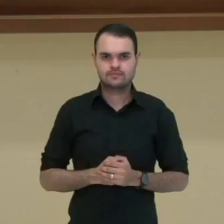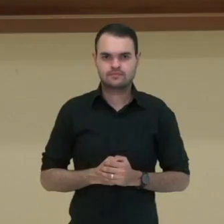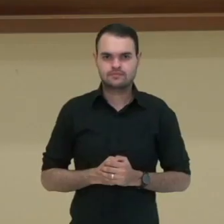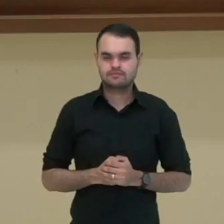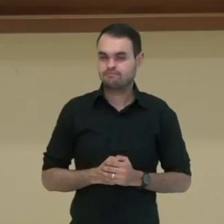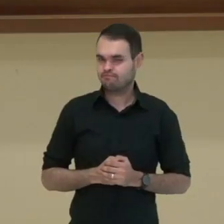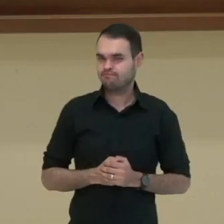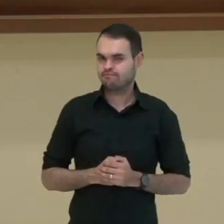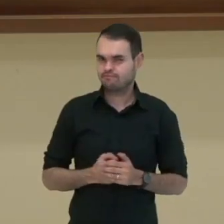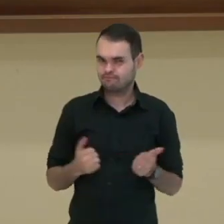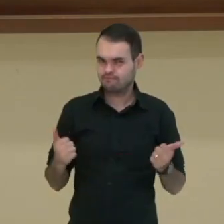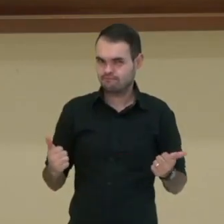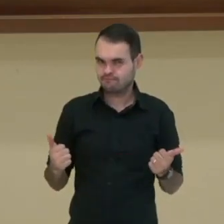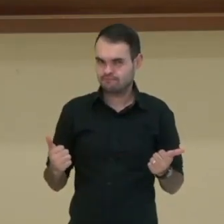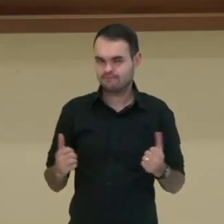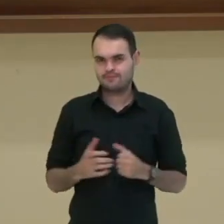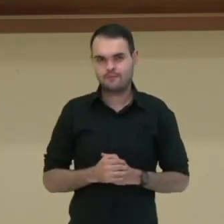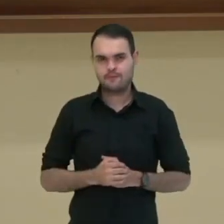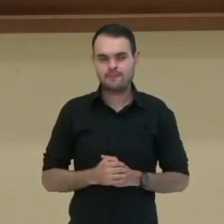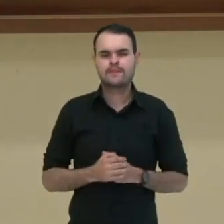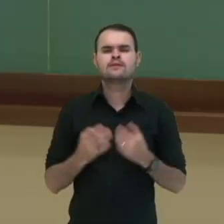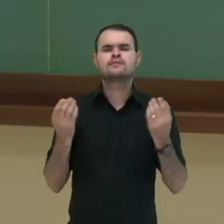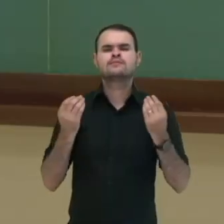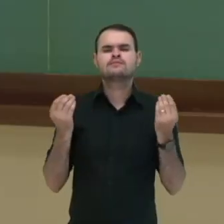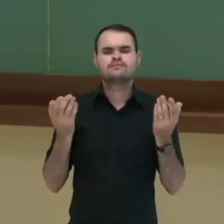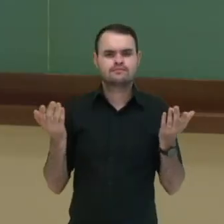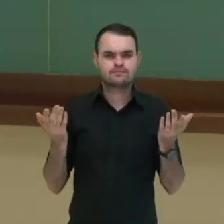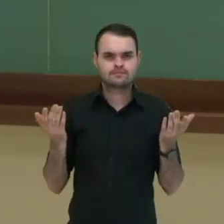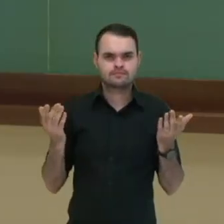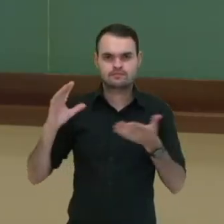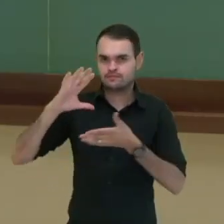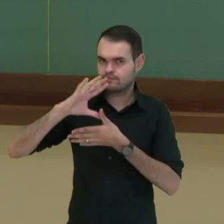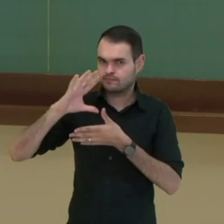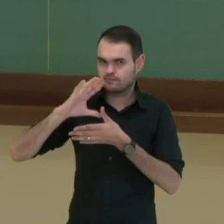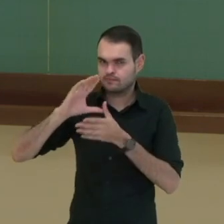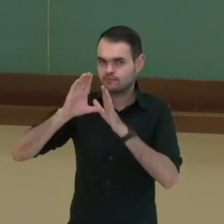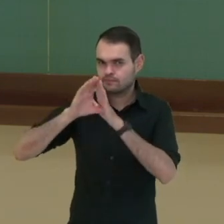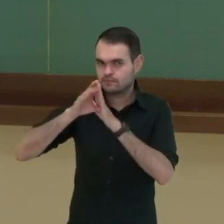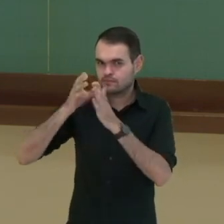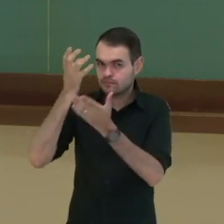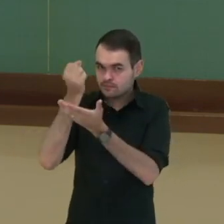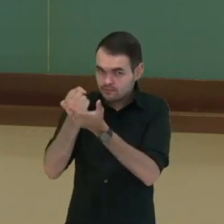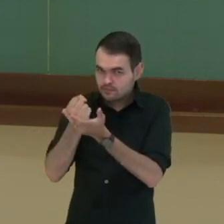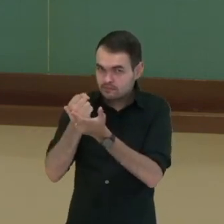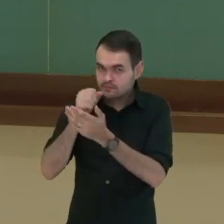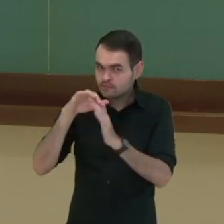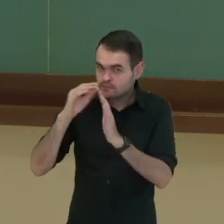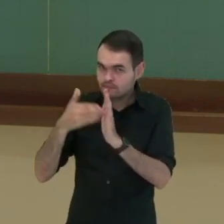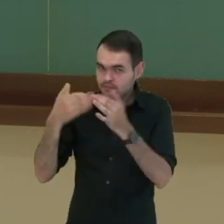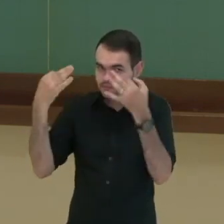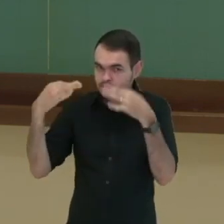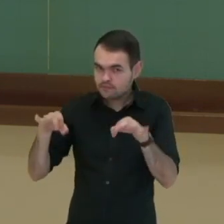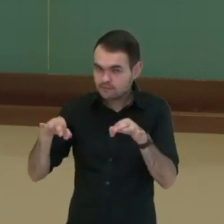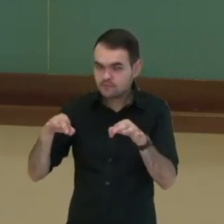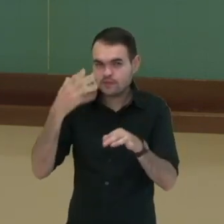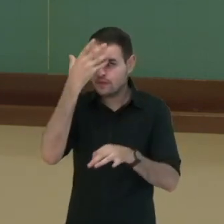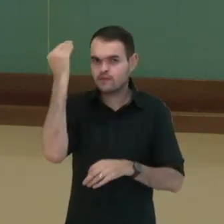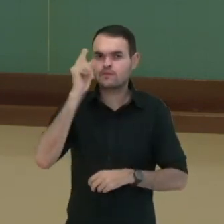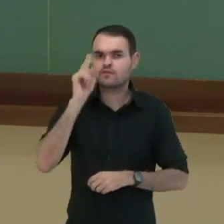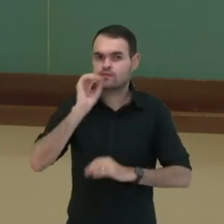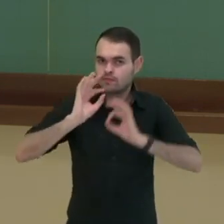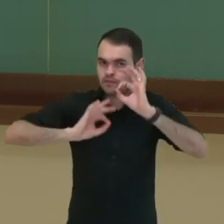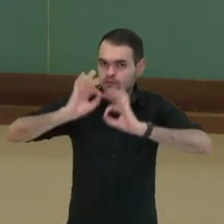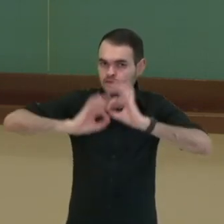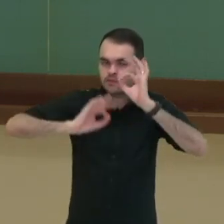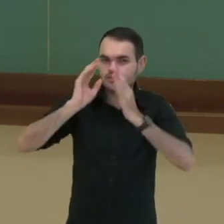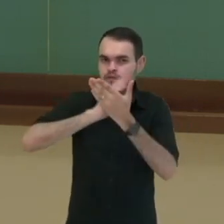E aí, galerinha, como que foi? Mapa conceitual registrado? Beleza? Não esqueça de manter a organização do teu